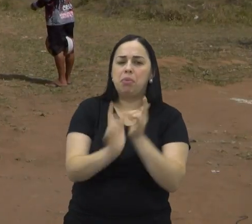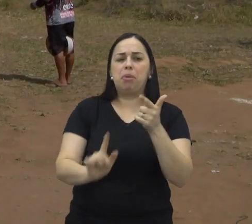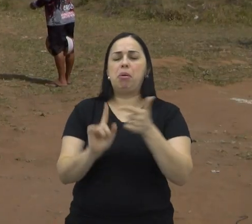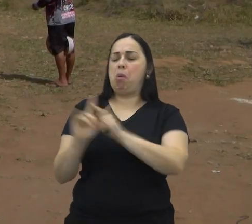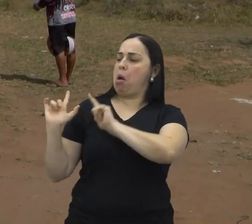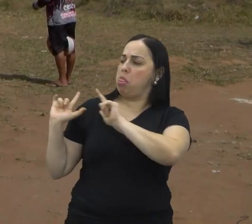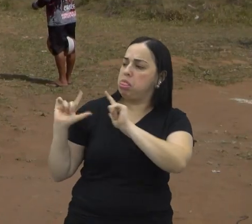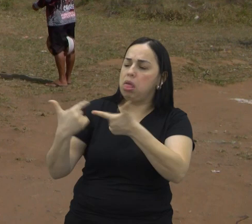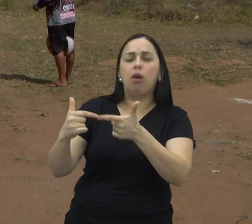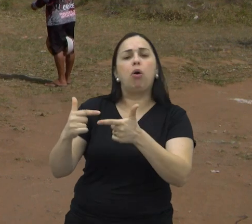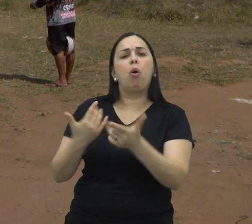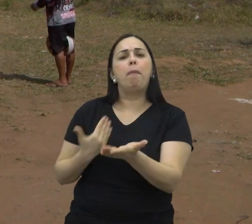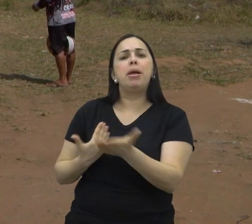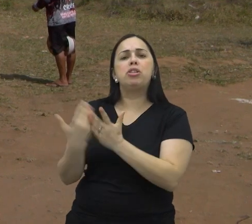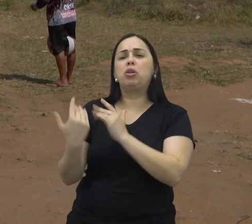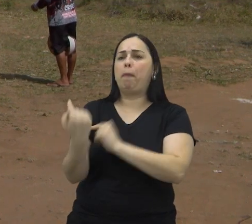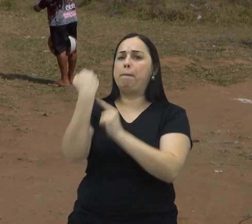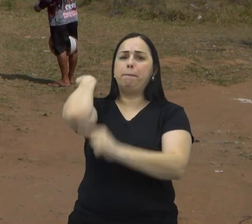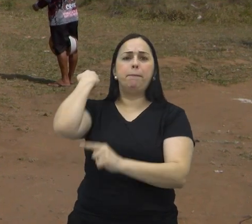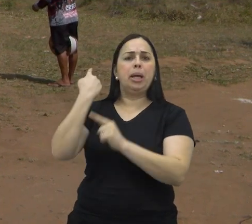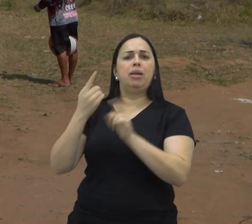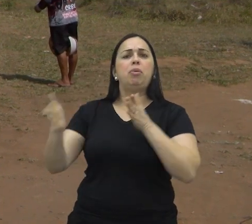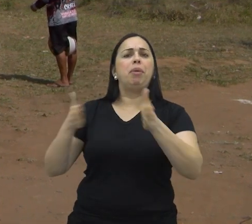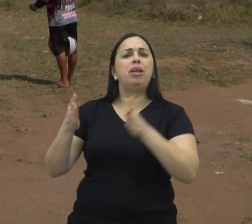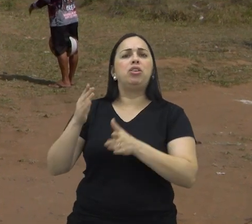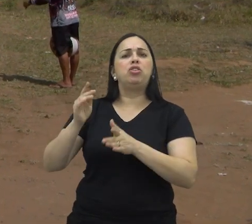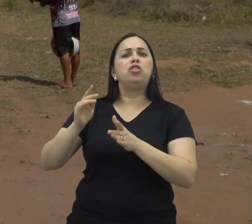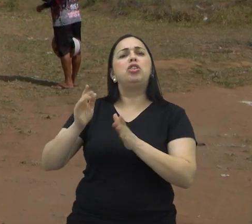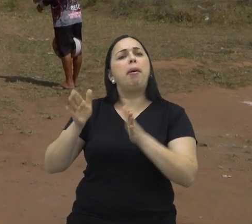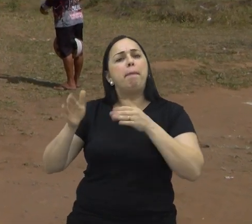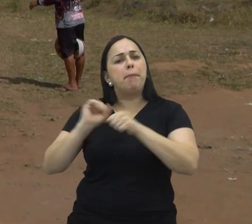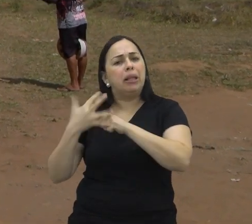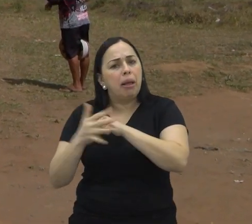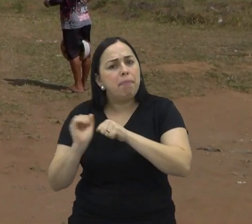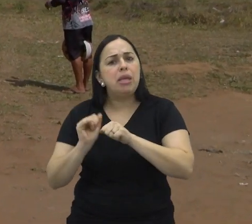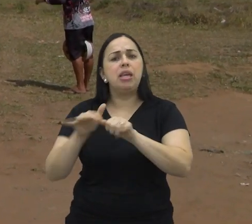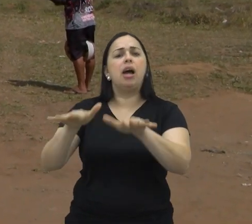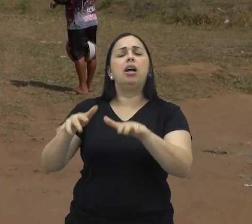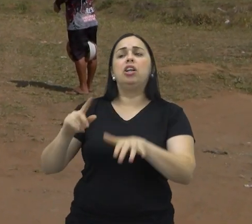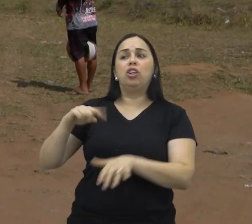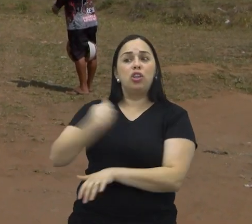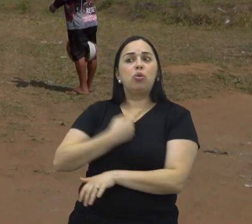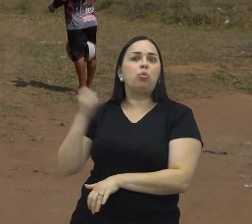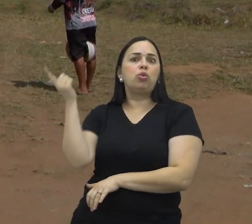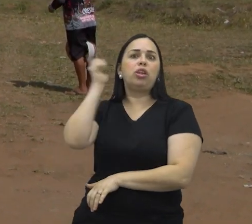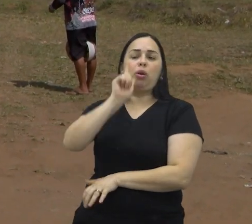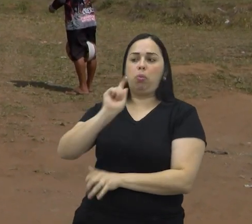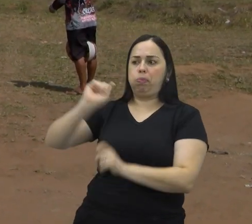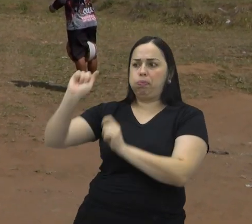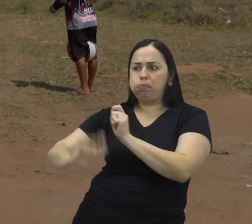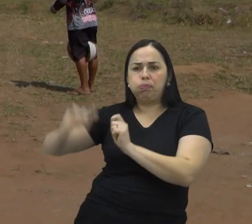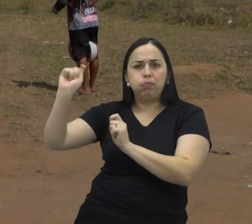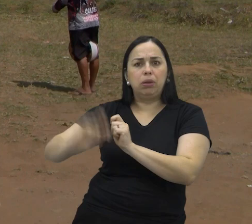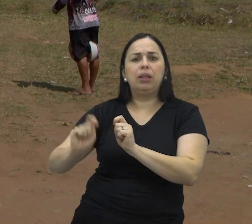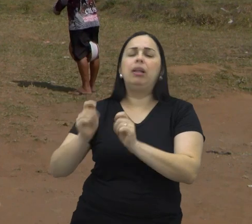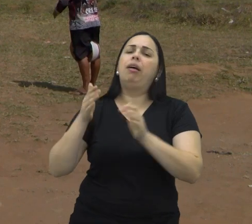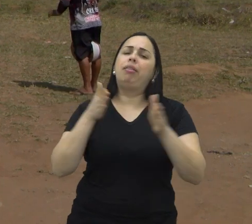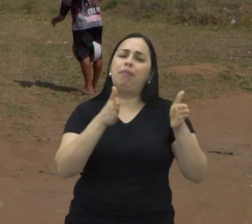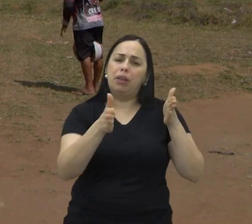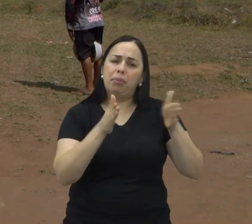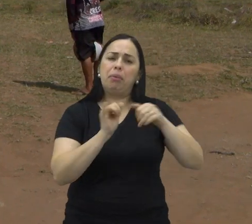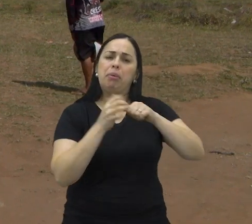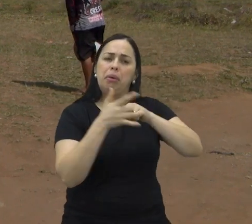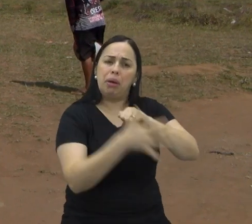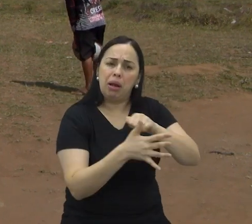nossa tradição, a nossa união começou ali na época de pandemia, foi onde a gente pôde se reunir novamente. Então, teve uma